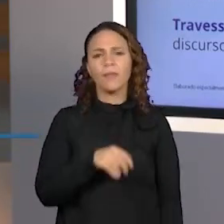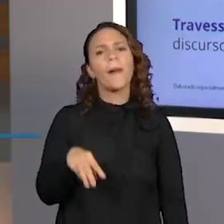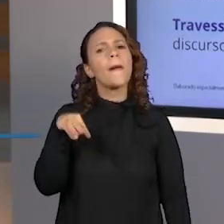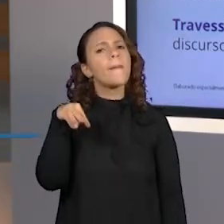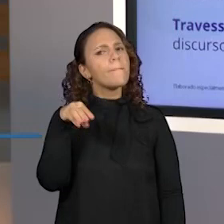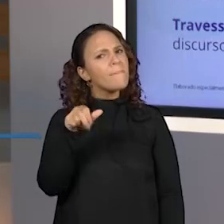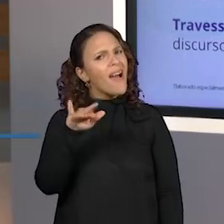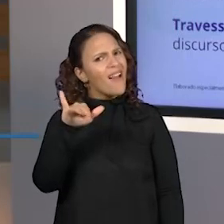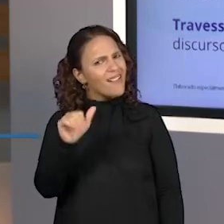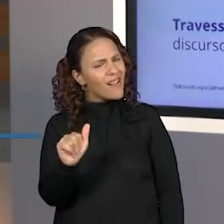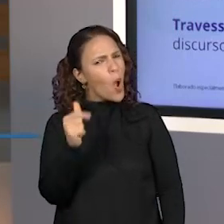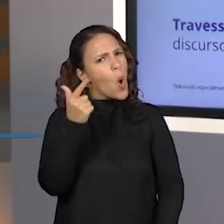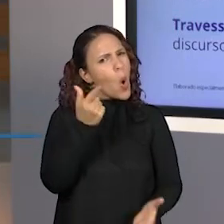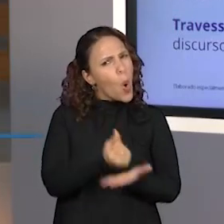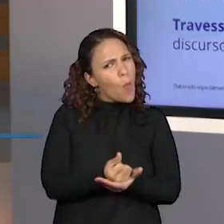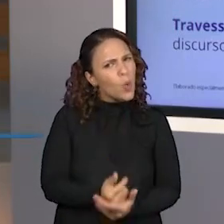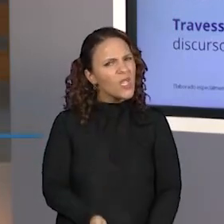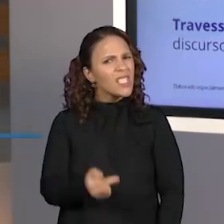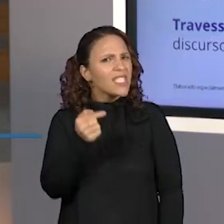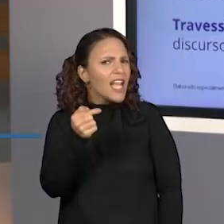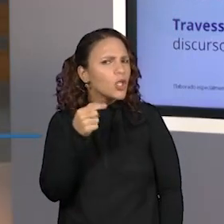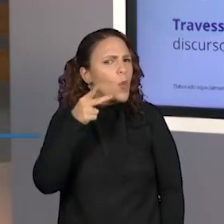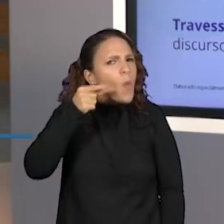pergunta. Maria comprou 7 bombons?